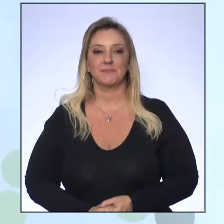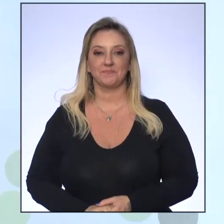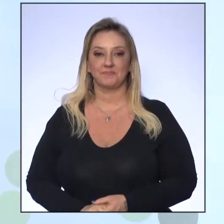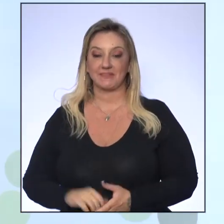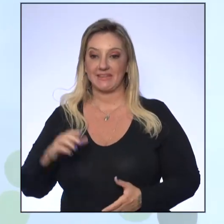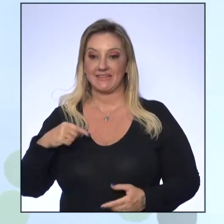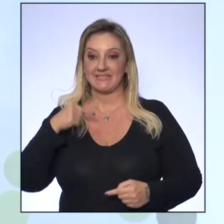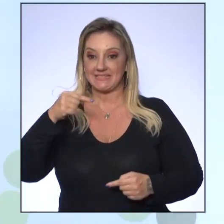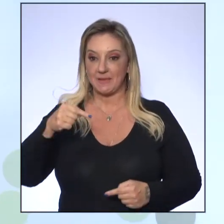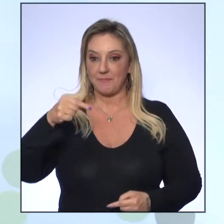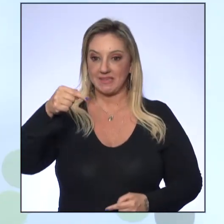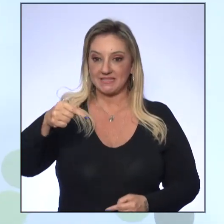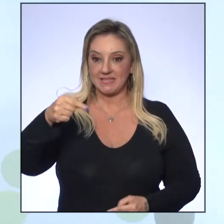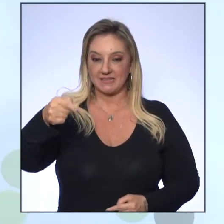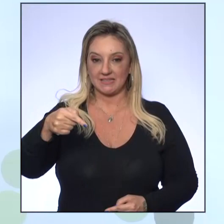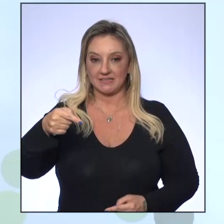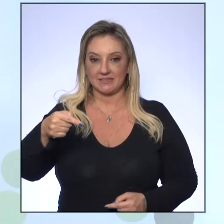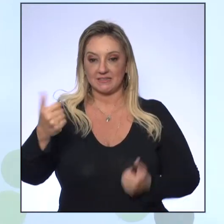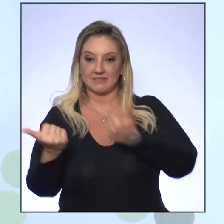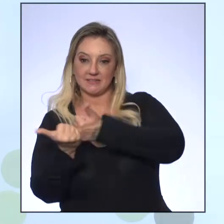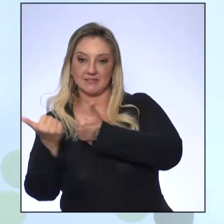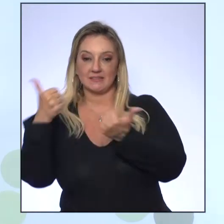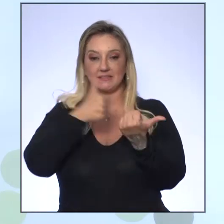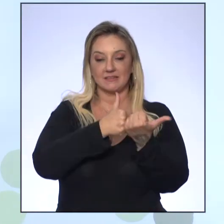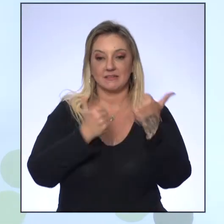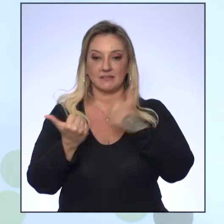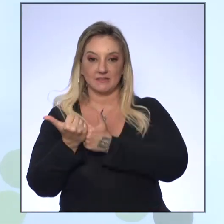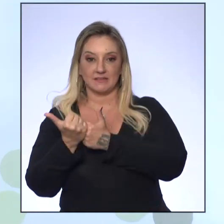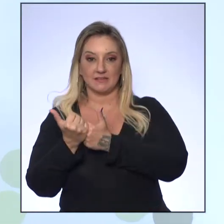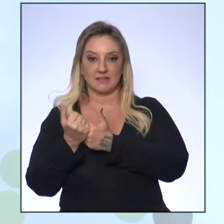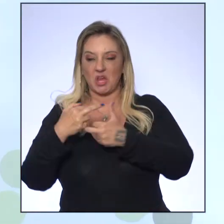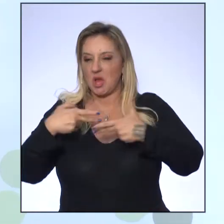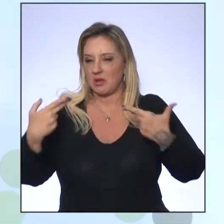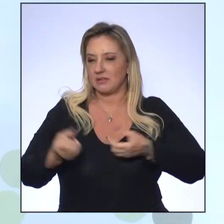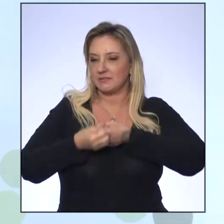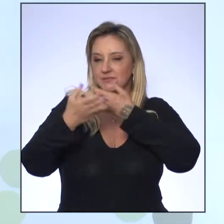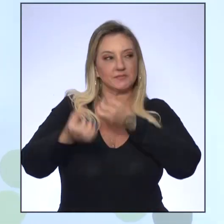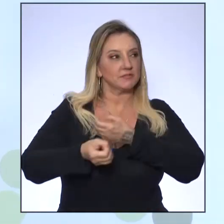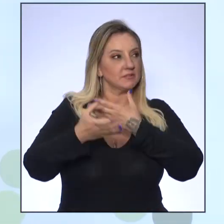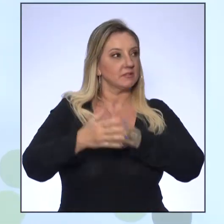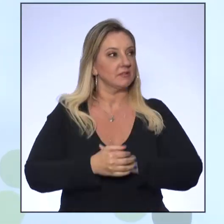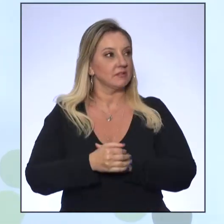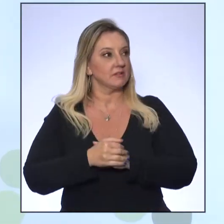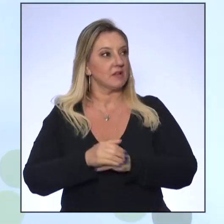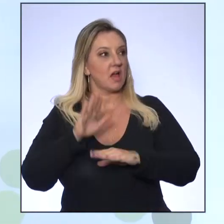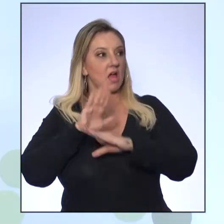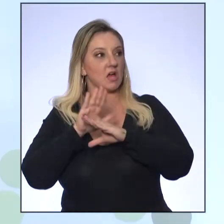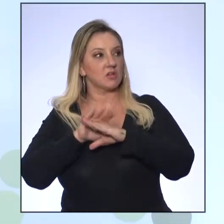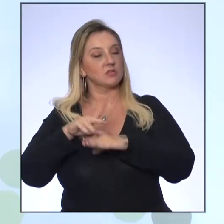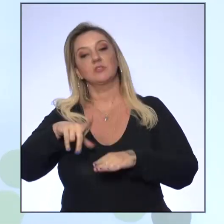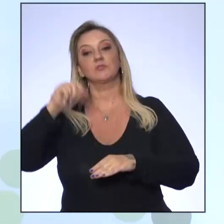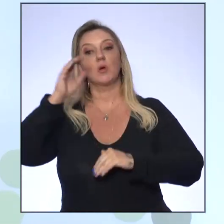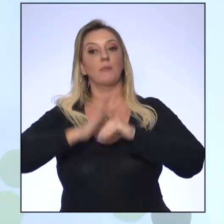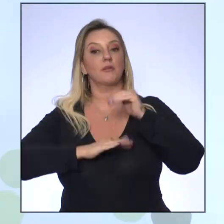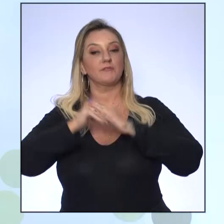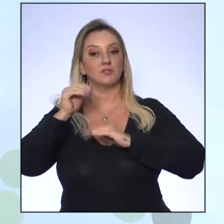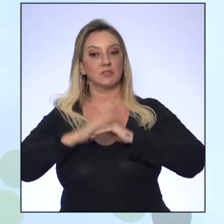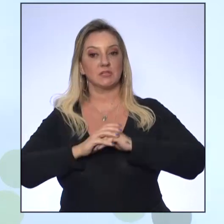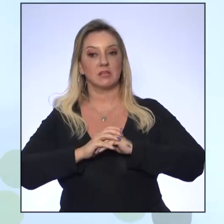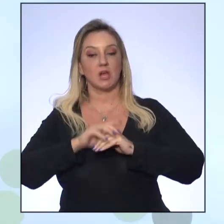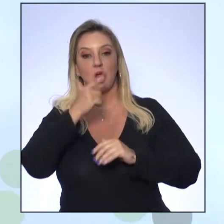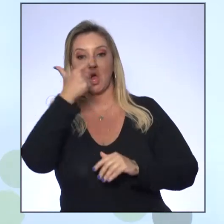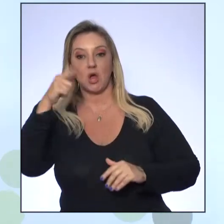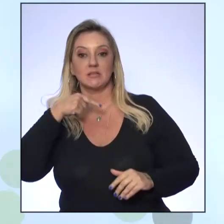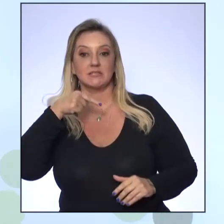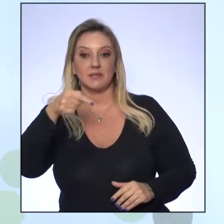a cada semana nós vamos estar revezando elementos, informações para vocês, para te ajudar na escolha profissional. E numa